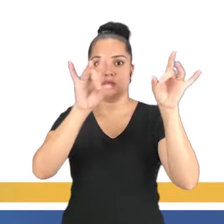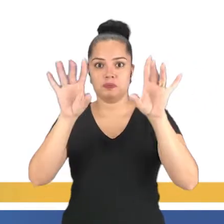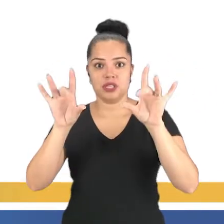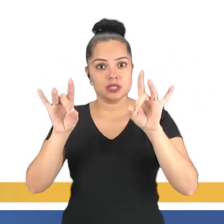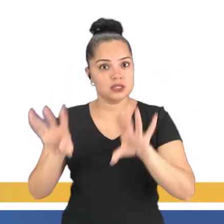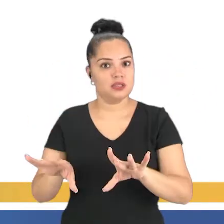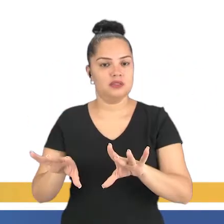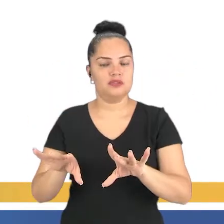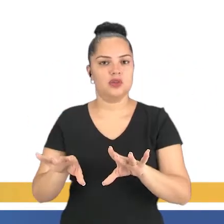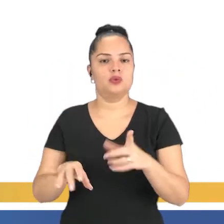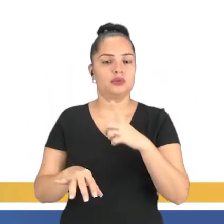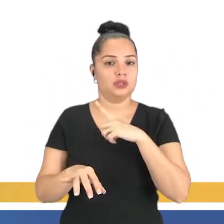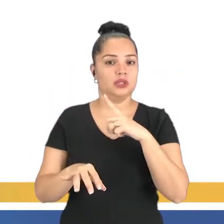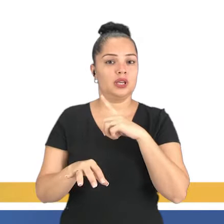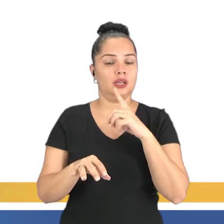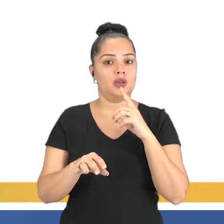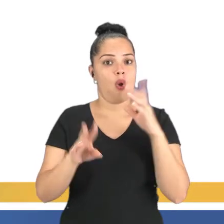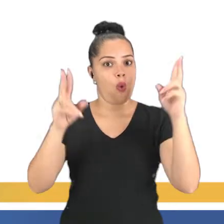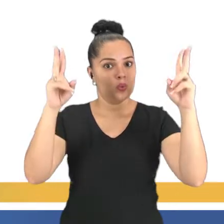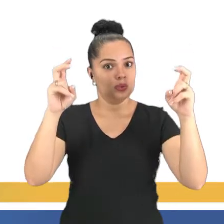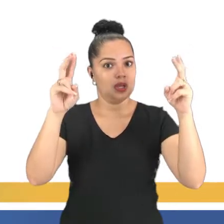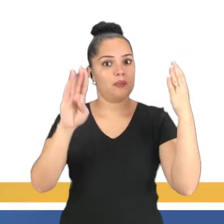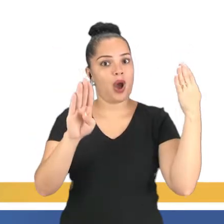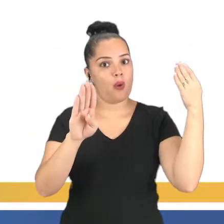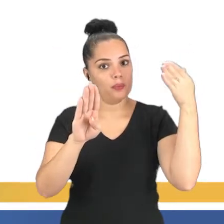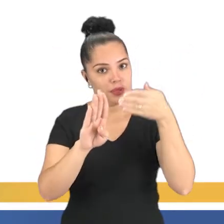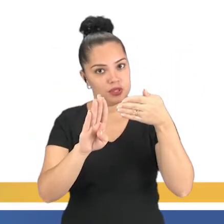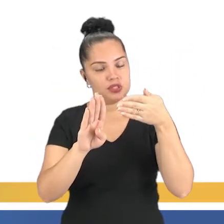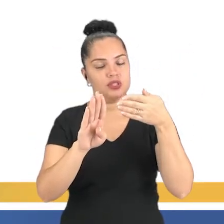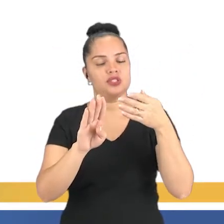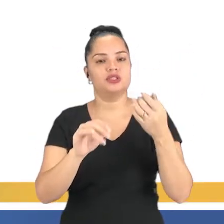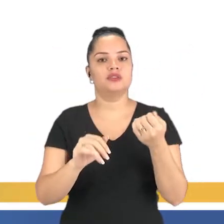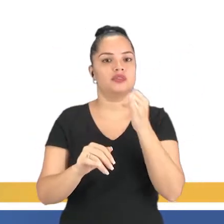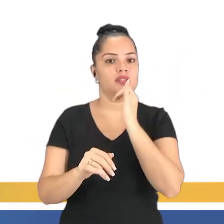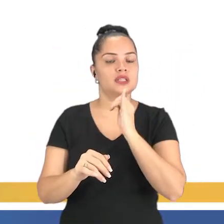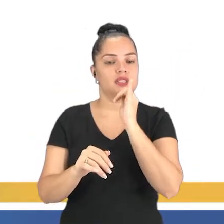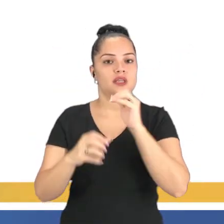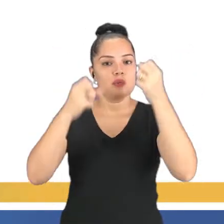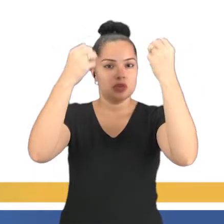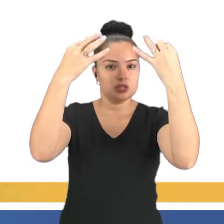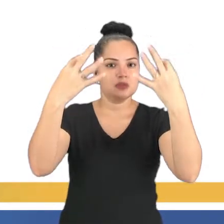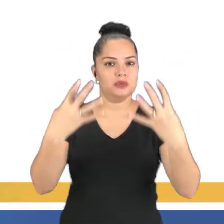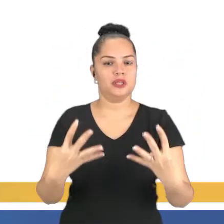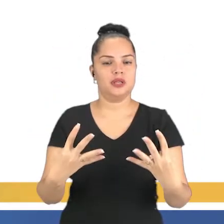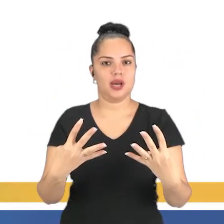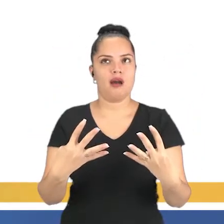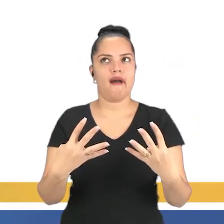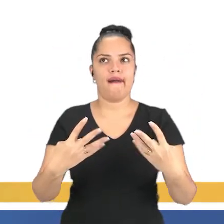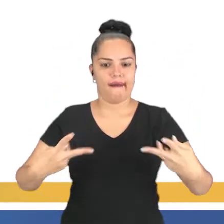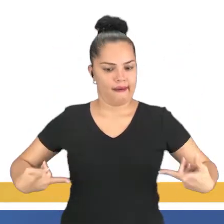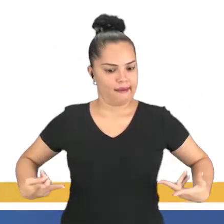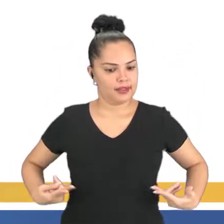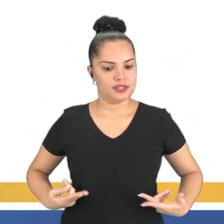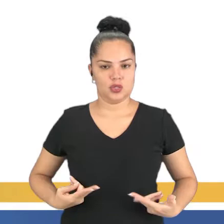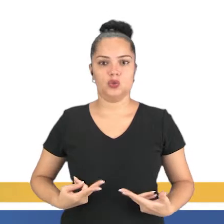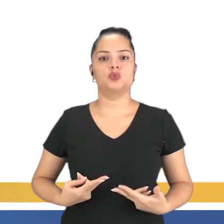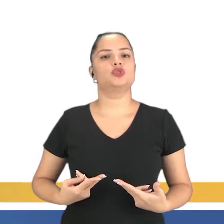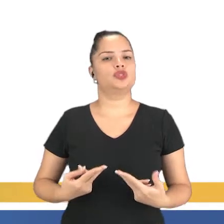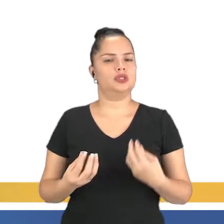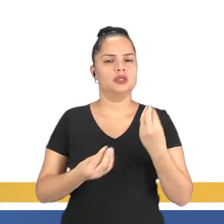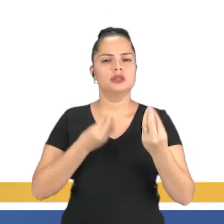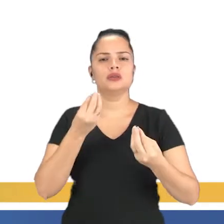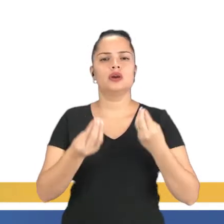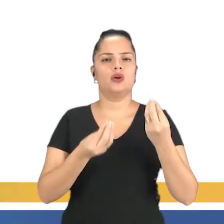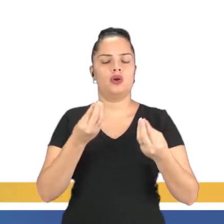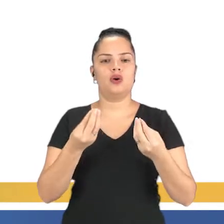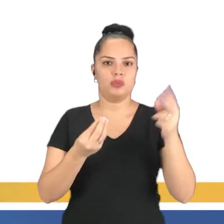de assuntos que são mais específicos, por exemplo, quando é necessário explicar um procedimento cirúrgico. E aí, lembrando também